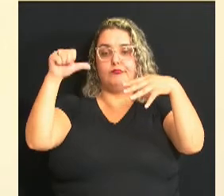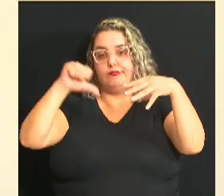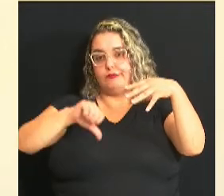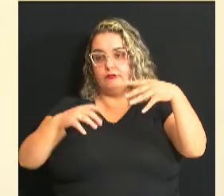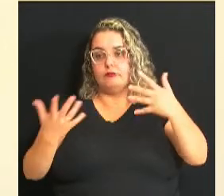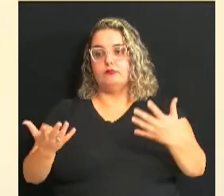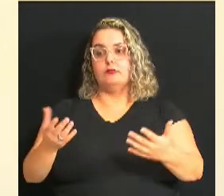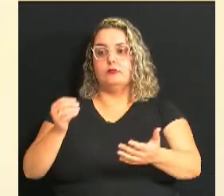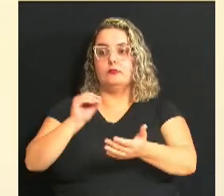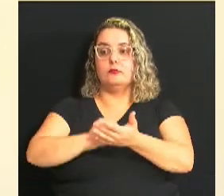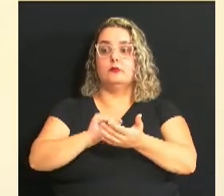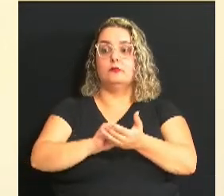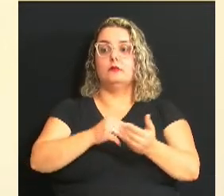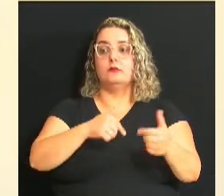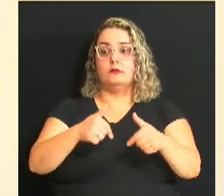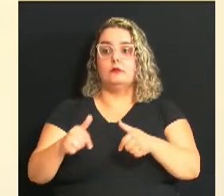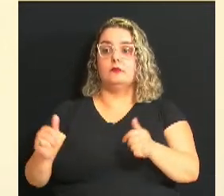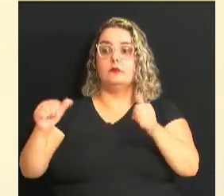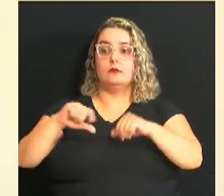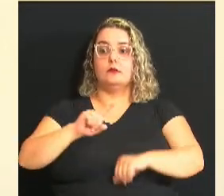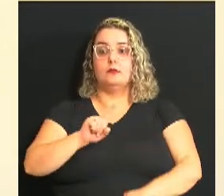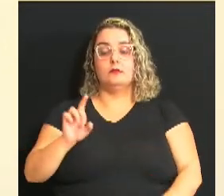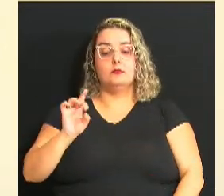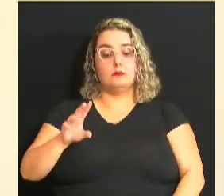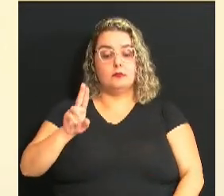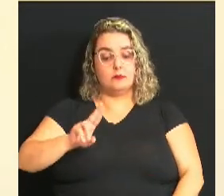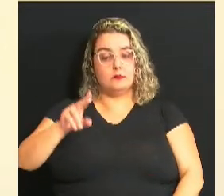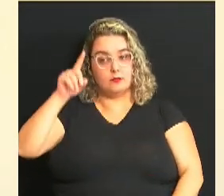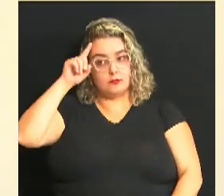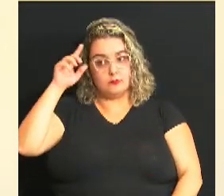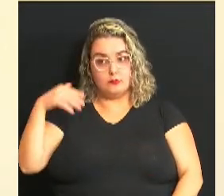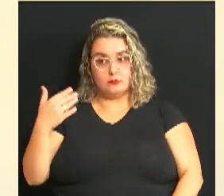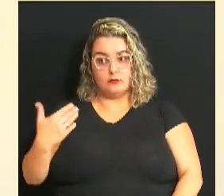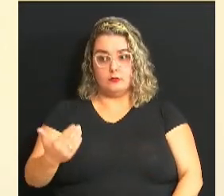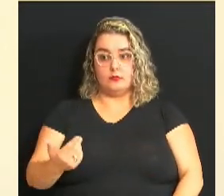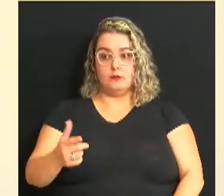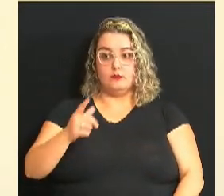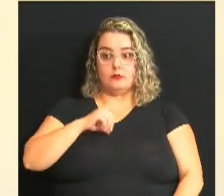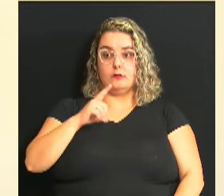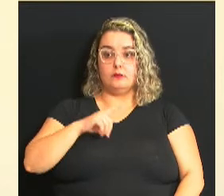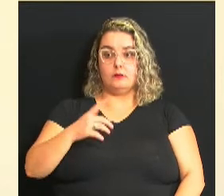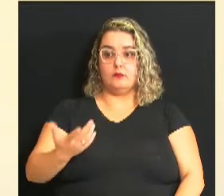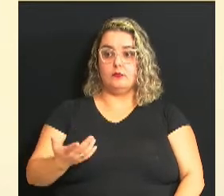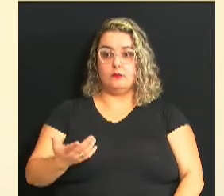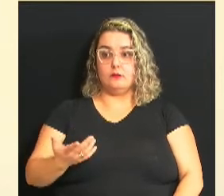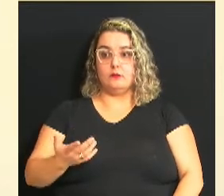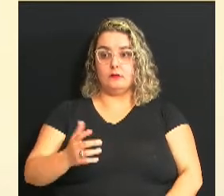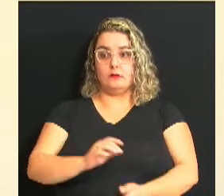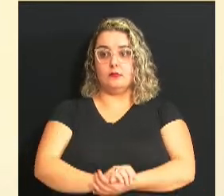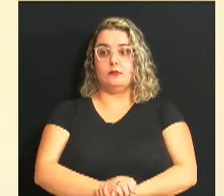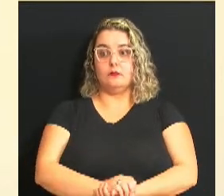de funcionários ela prejudica não só o uso cotidiano, como também vai gerando essa